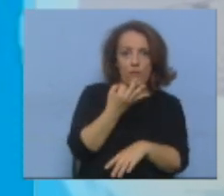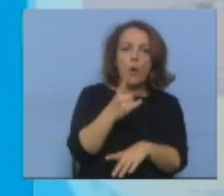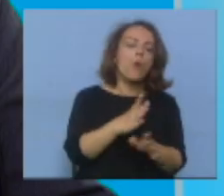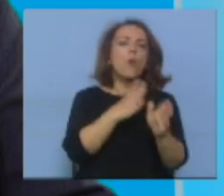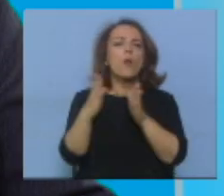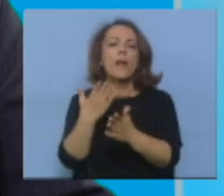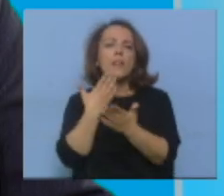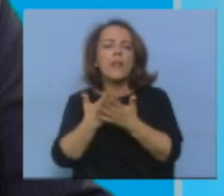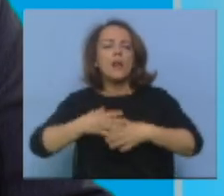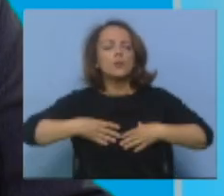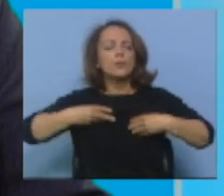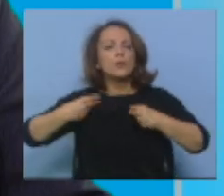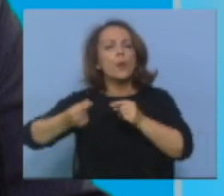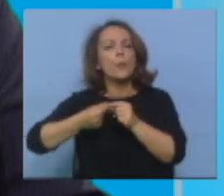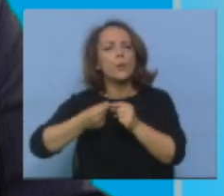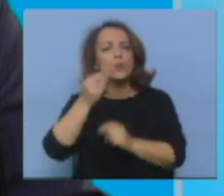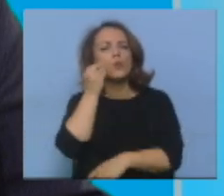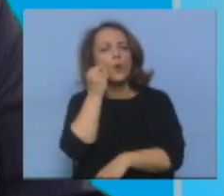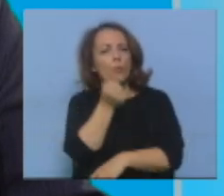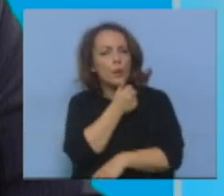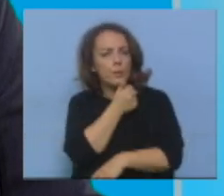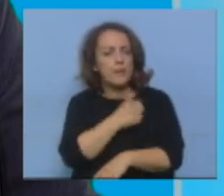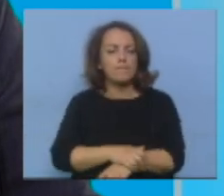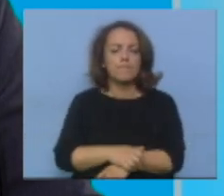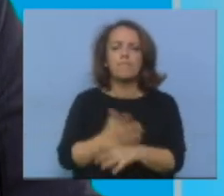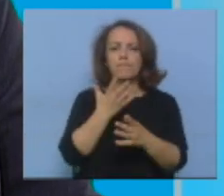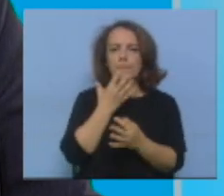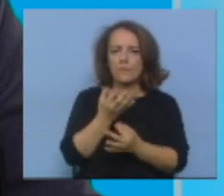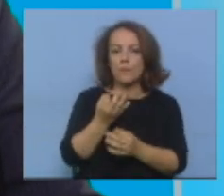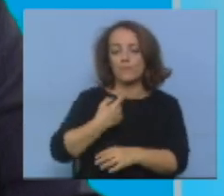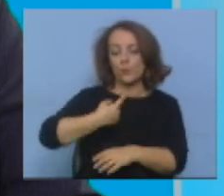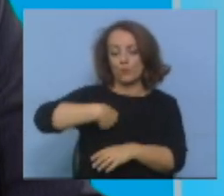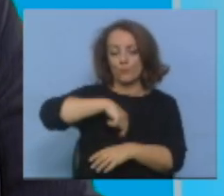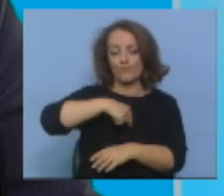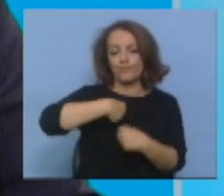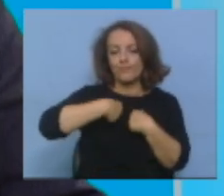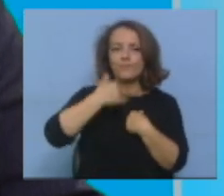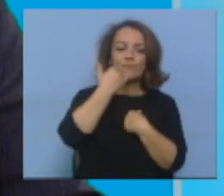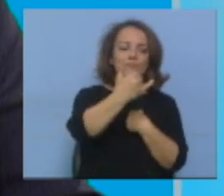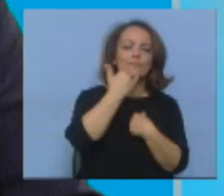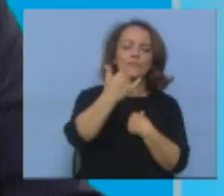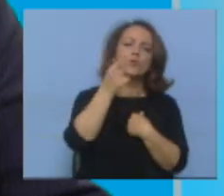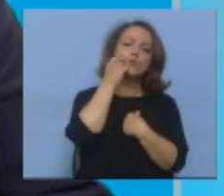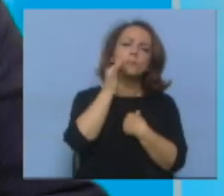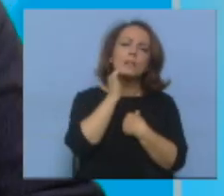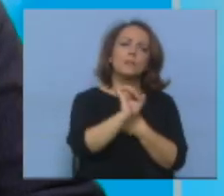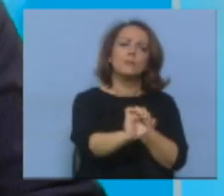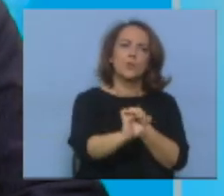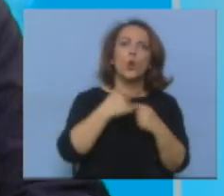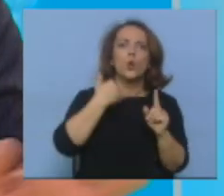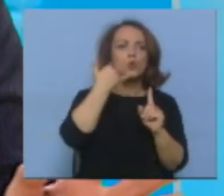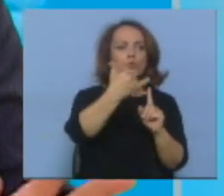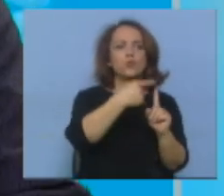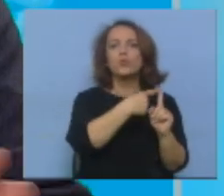uma coisa que, apesar de tudo, tem sido muito bonita. Eu, assim, ligando para pais das crianças da catequese, eu ainda não liguei a